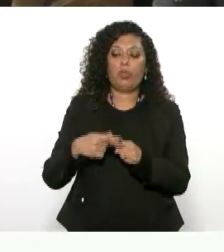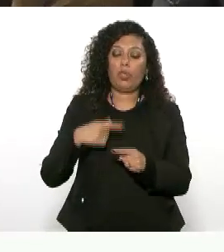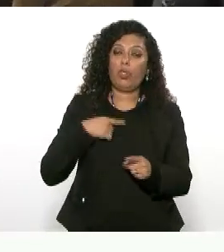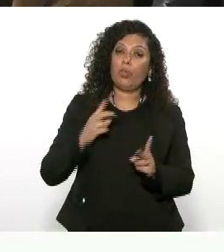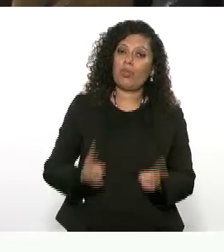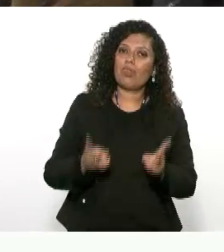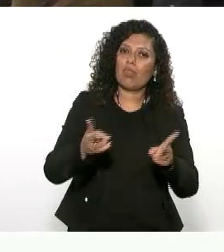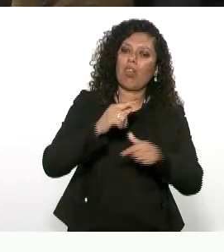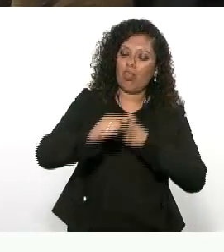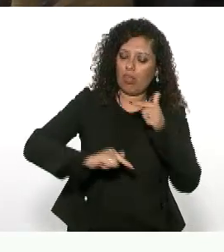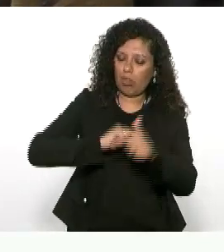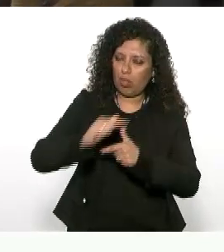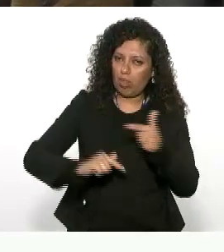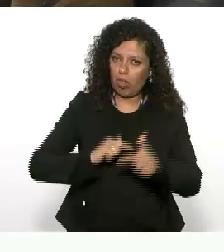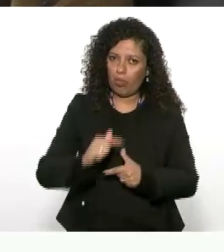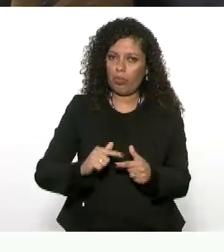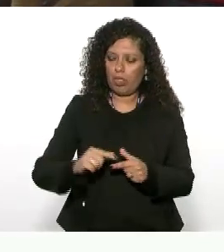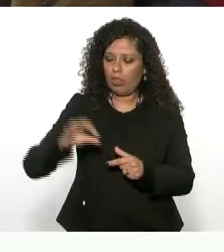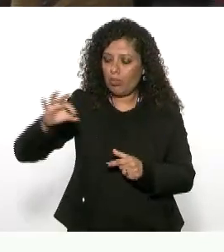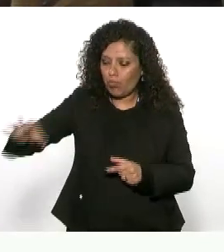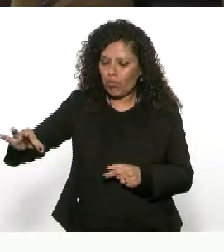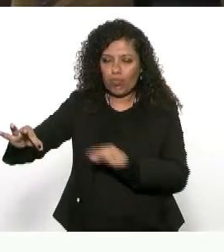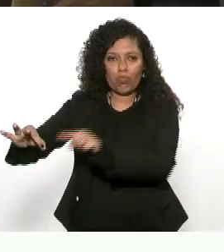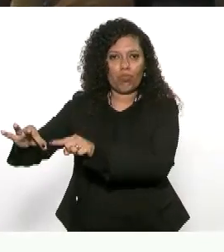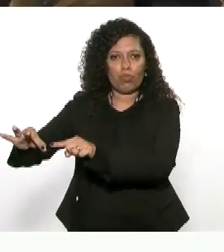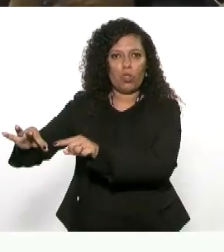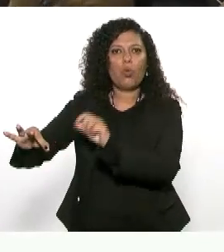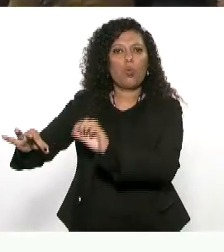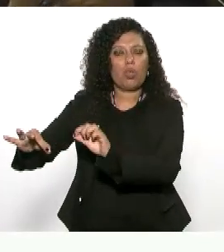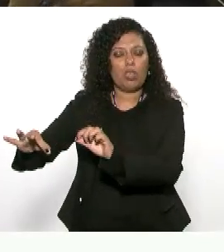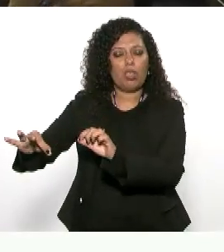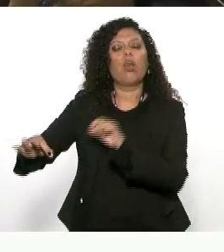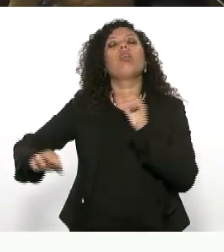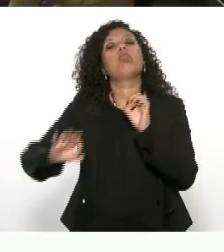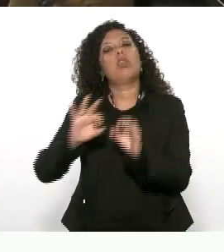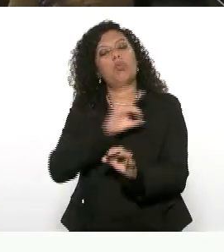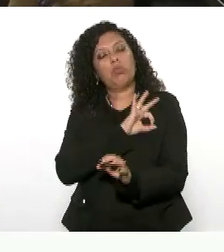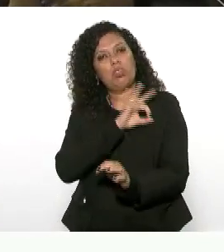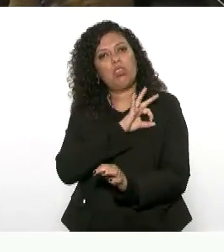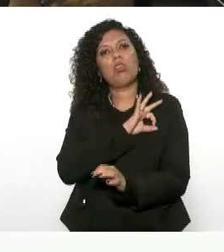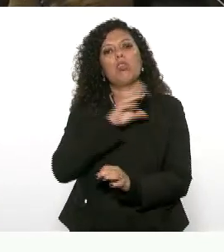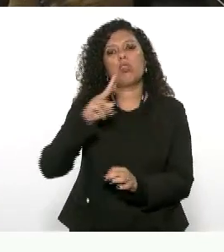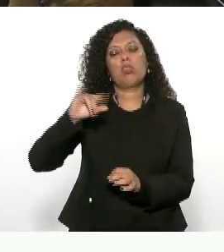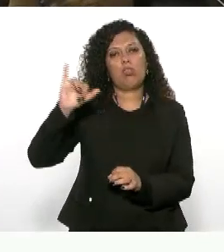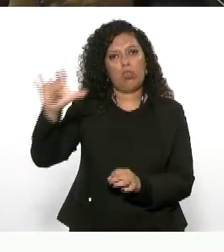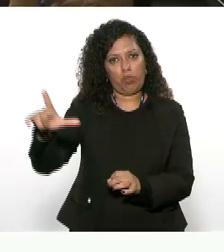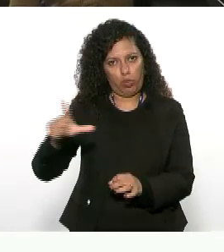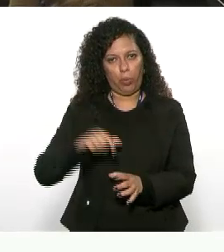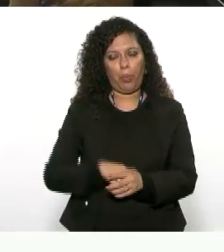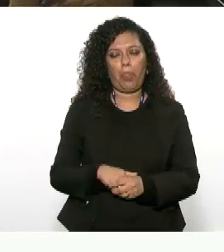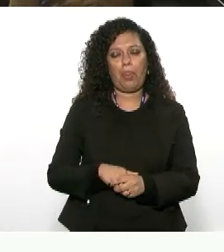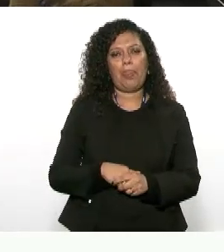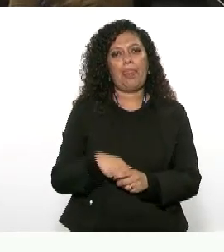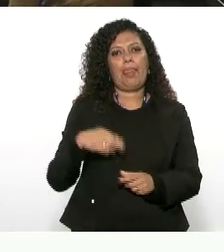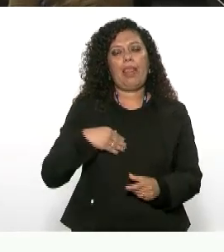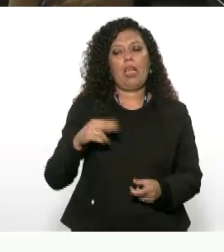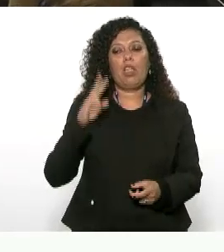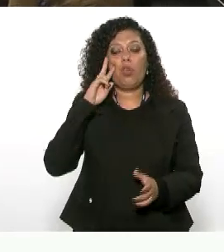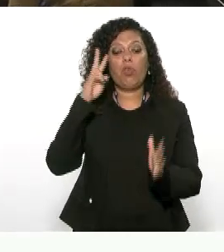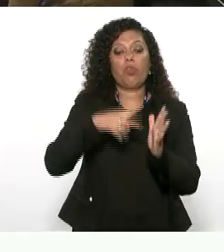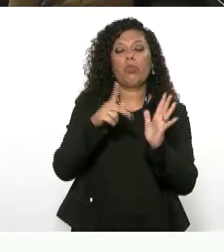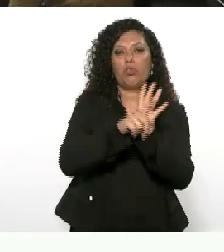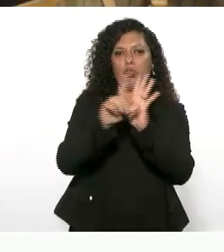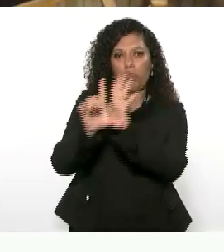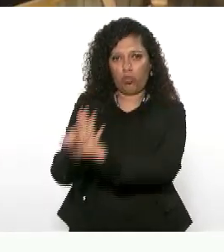sempre trabalhou e ainda trabalha na ponta, na atividade fim da Polícia Civil. quando me deparei com o projeto de